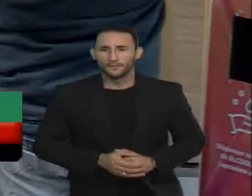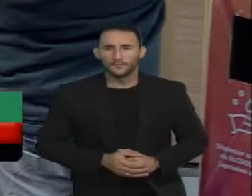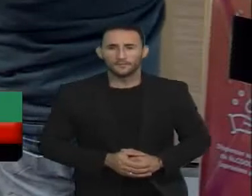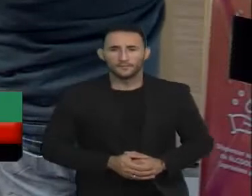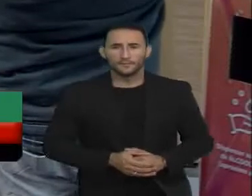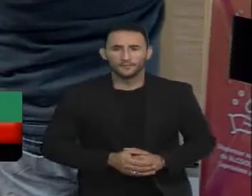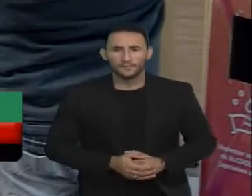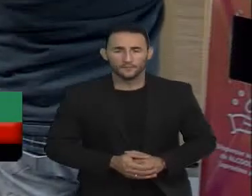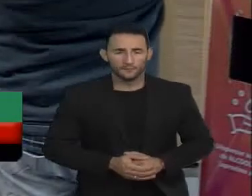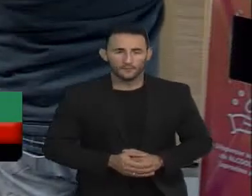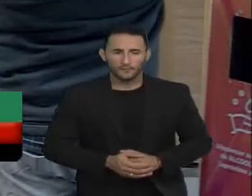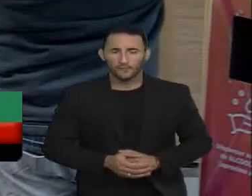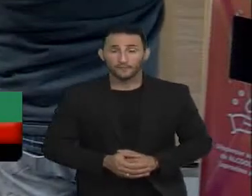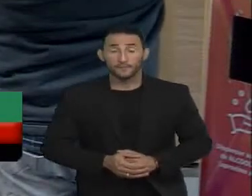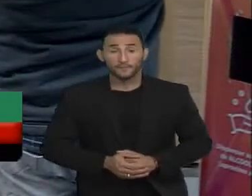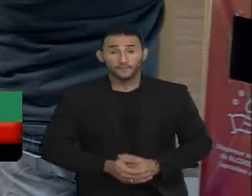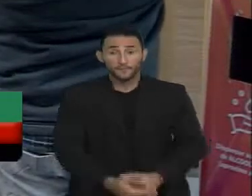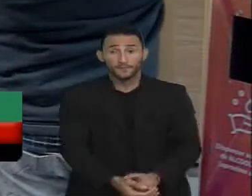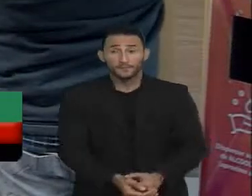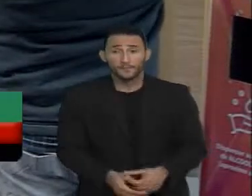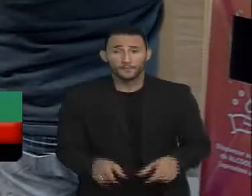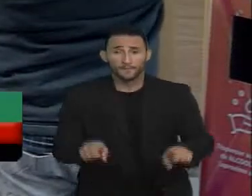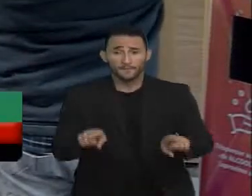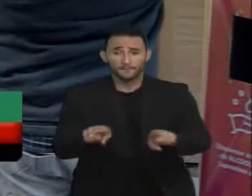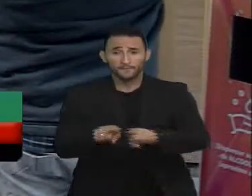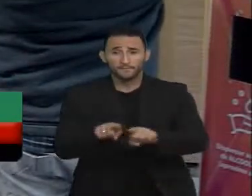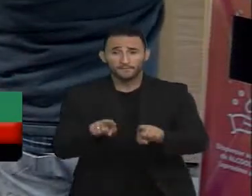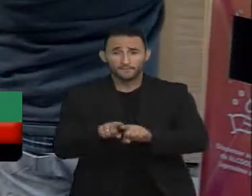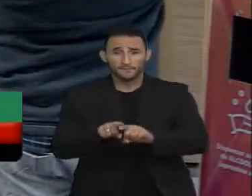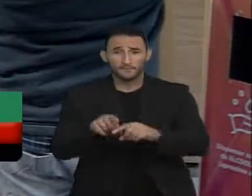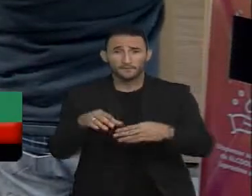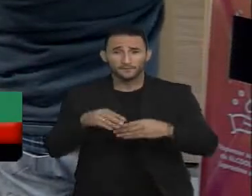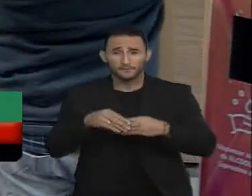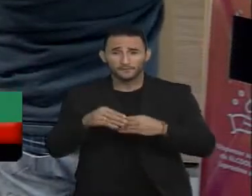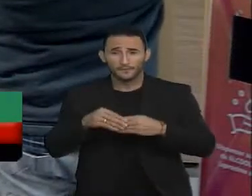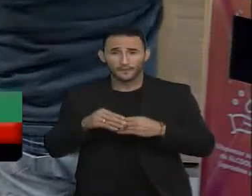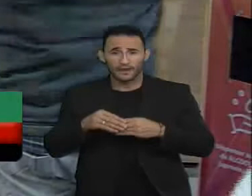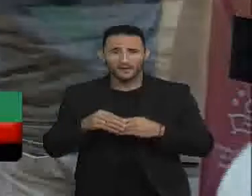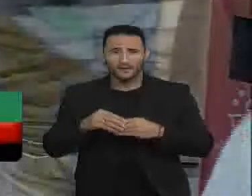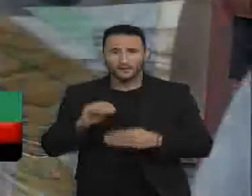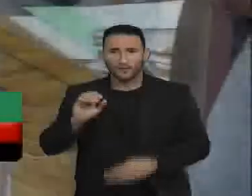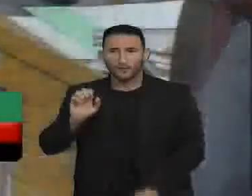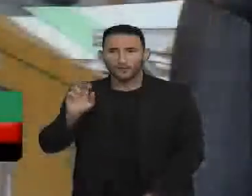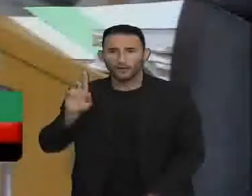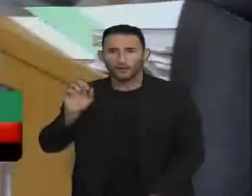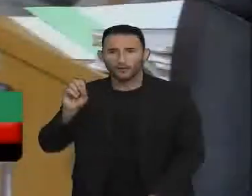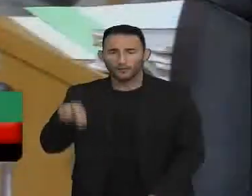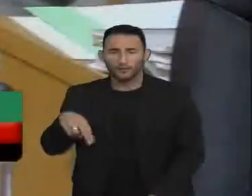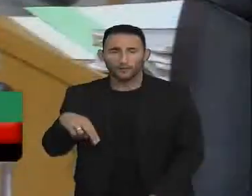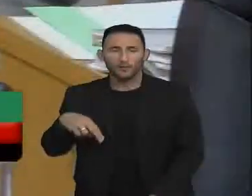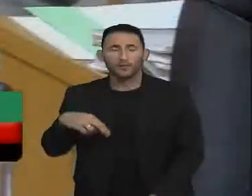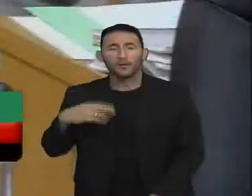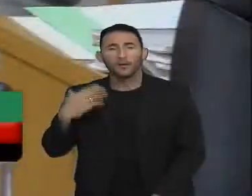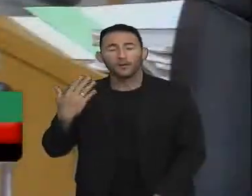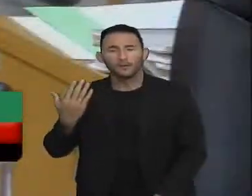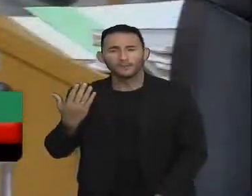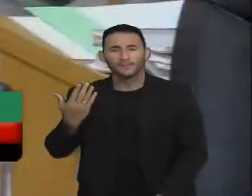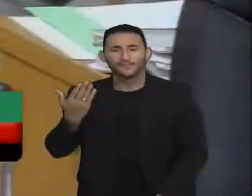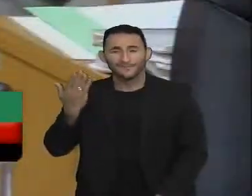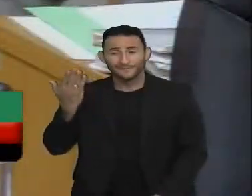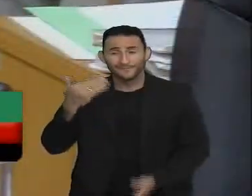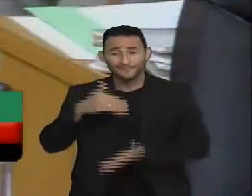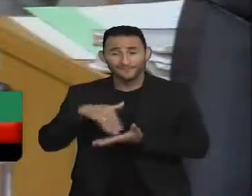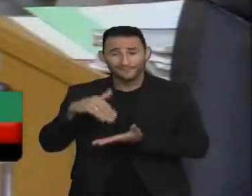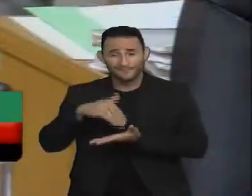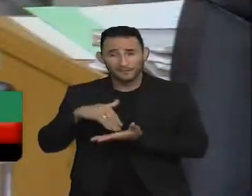isso? Quero fazer uma saudação aqui ao Hermes, lá da secretaria. A vereadora Elza